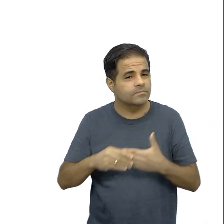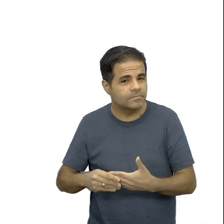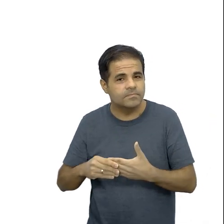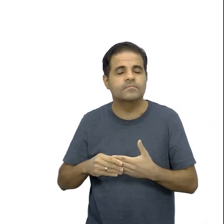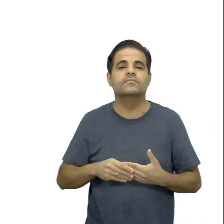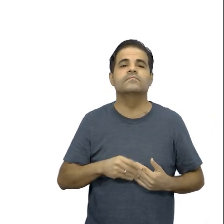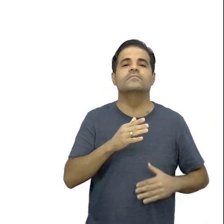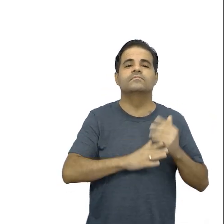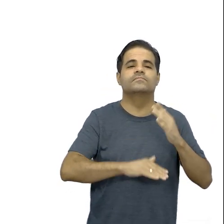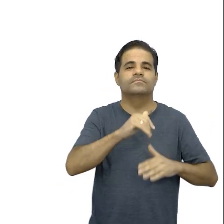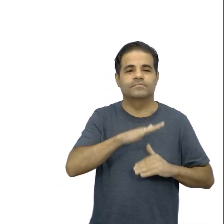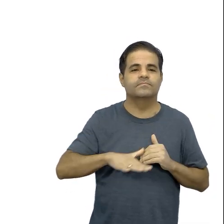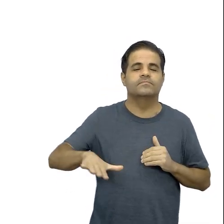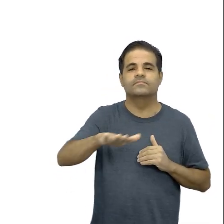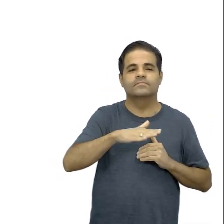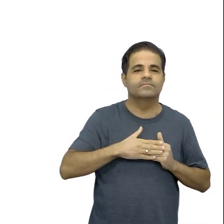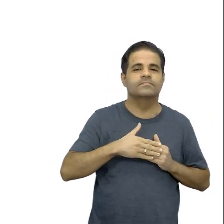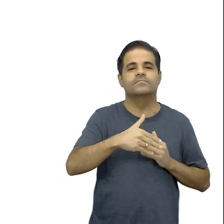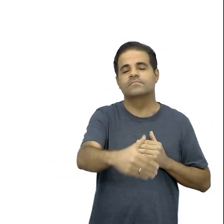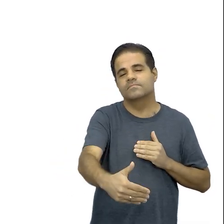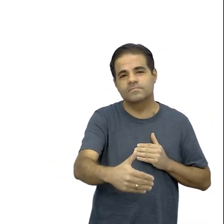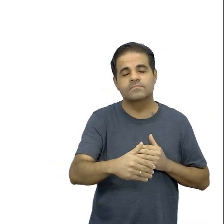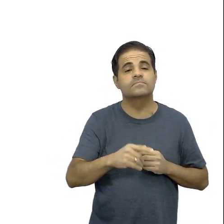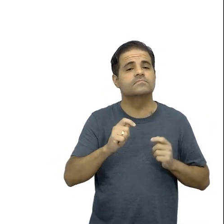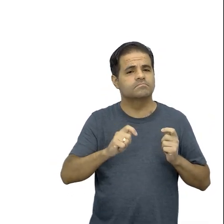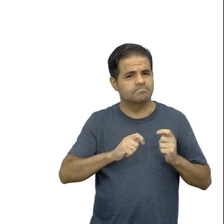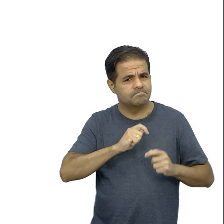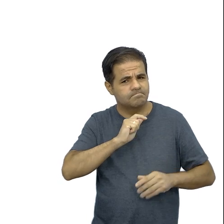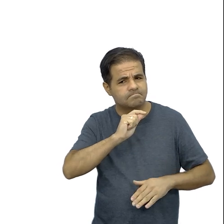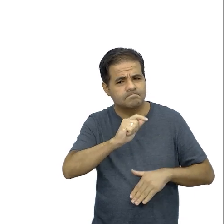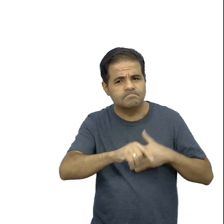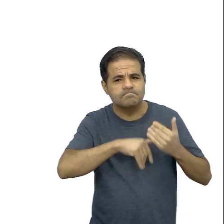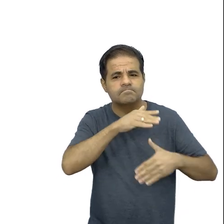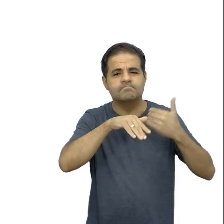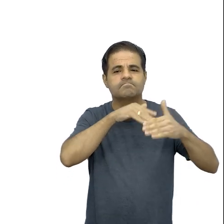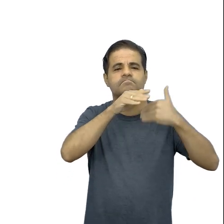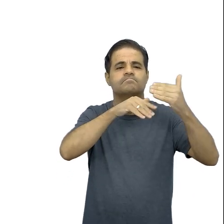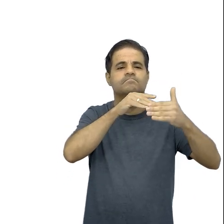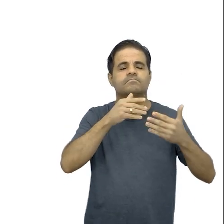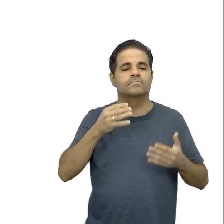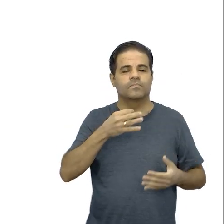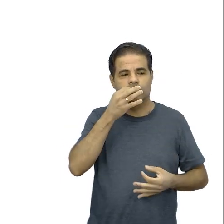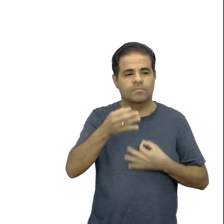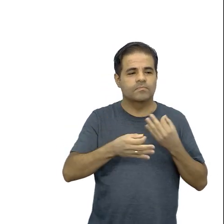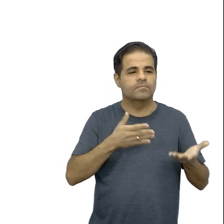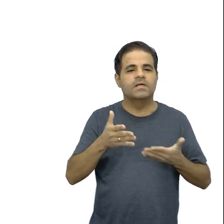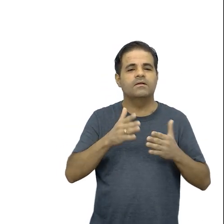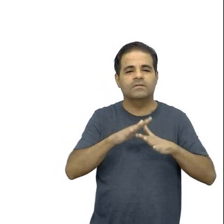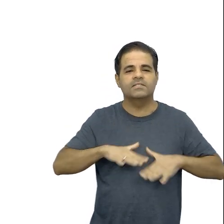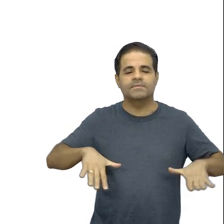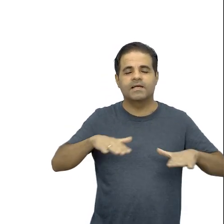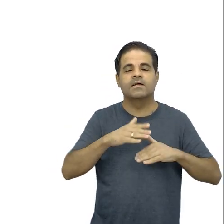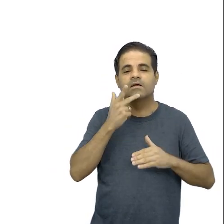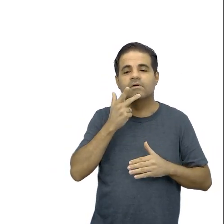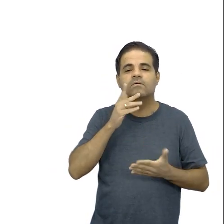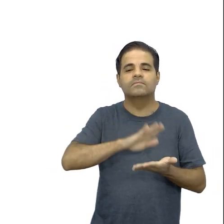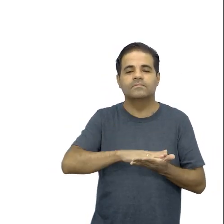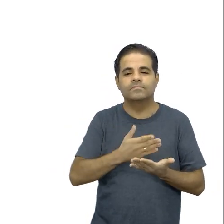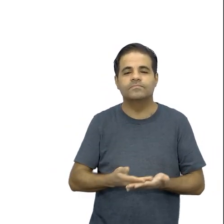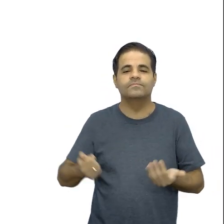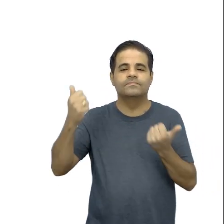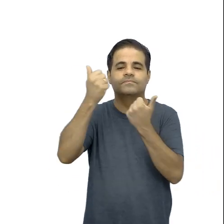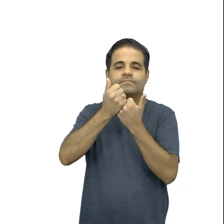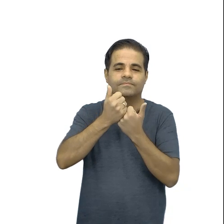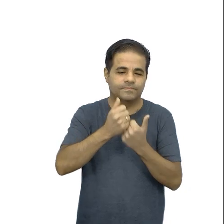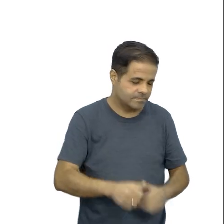você fizer etapas, processos como aqueles que nós comentamos agora há pouco, você está, sim, desenvolvendo junto